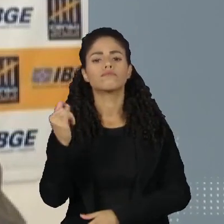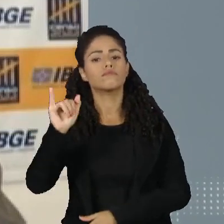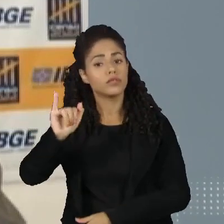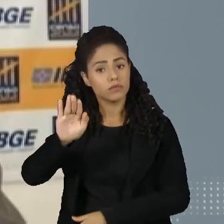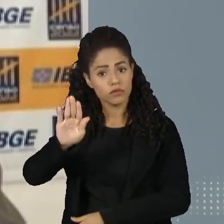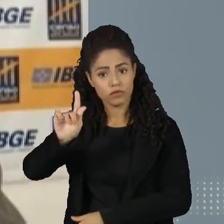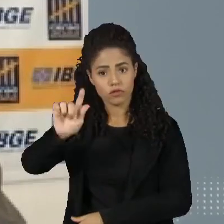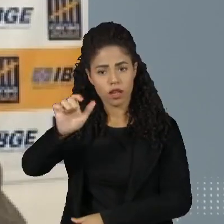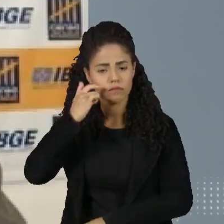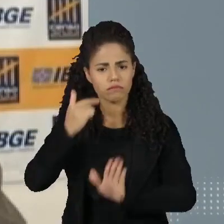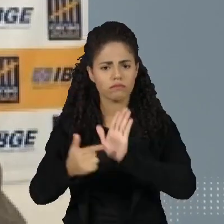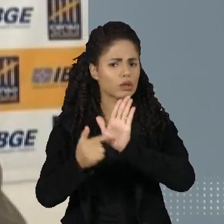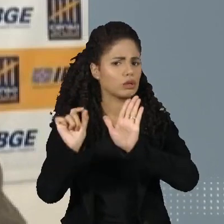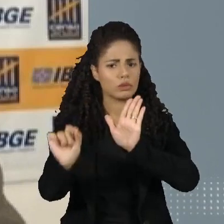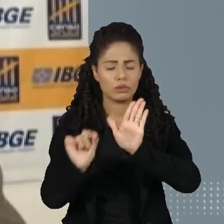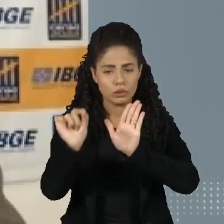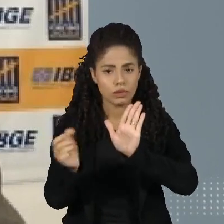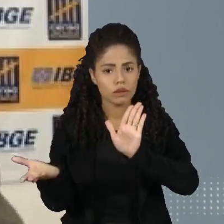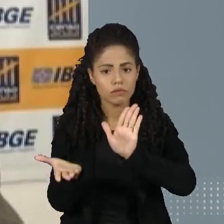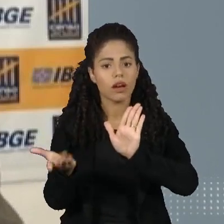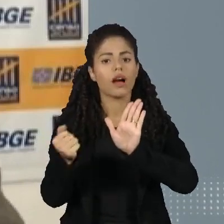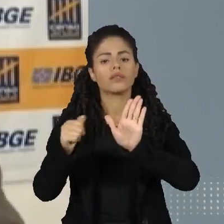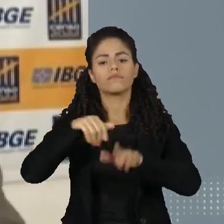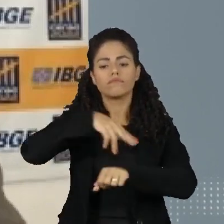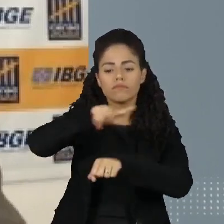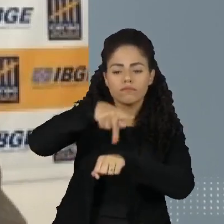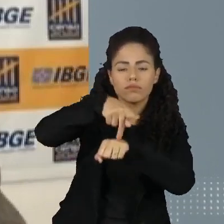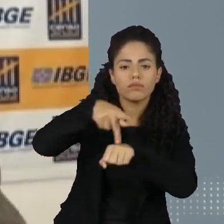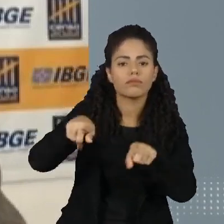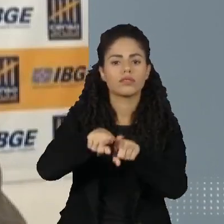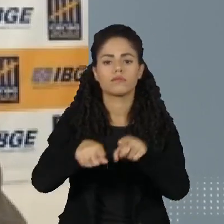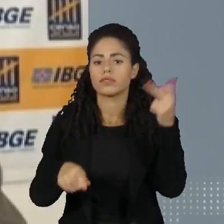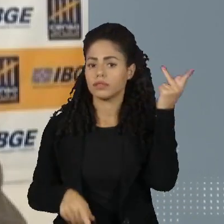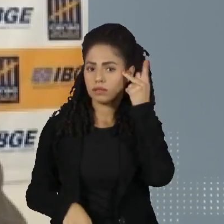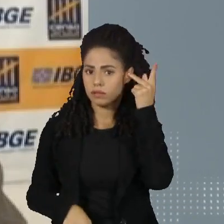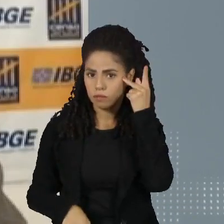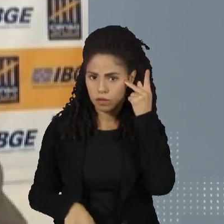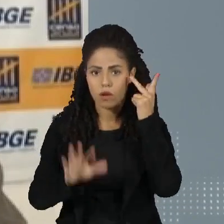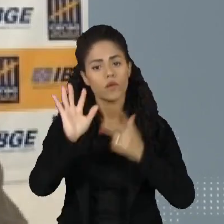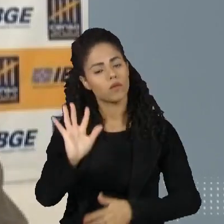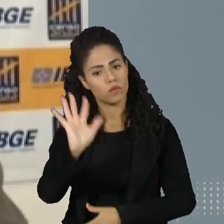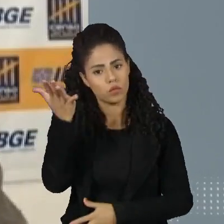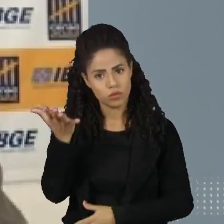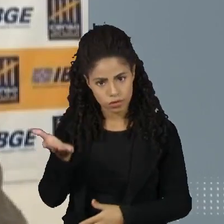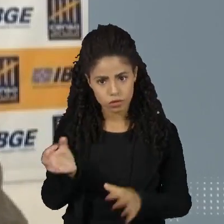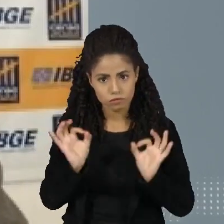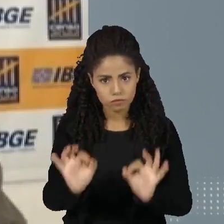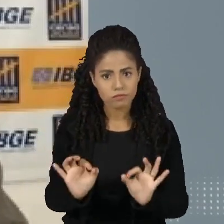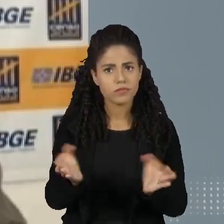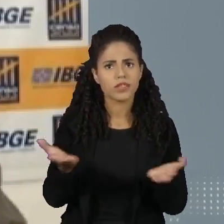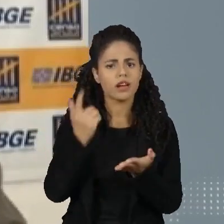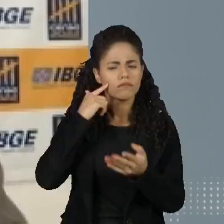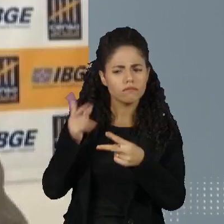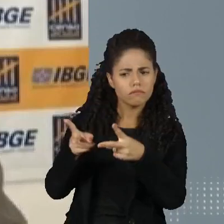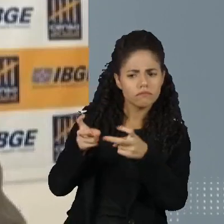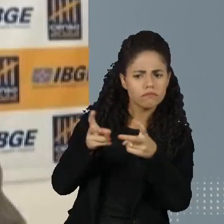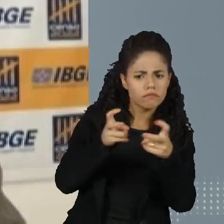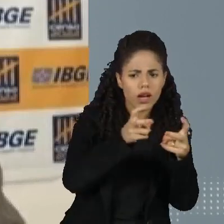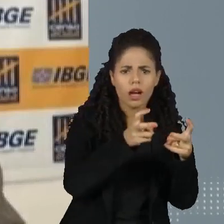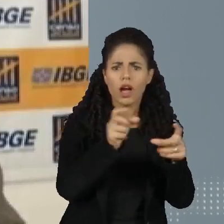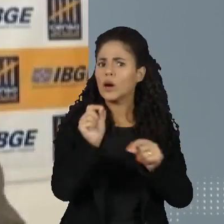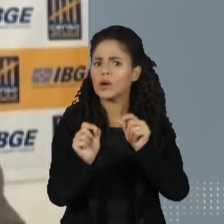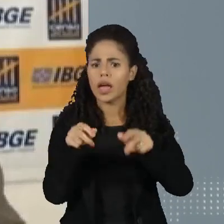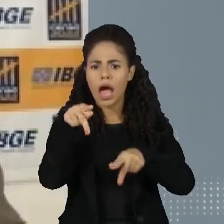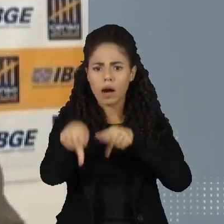Isso aconteceu em todo o país, em São Paulo, inclusive, né? Mas a gente percebeu que a população